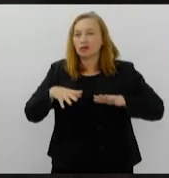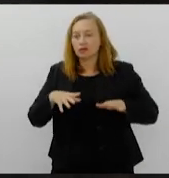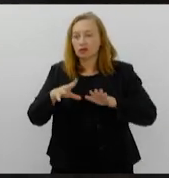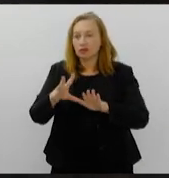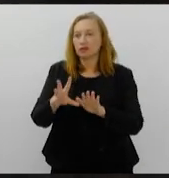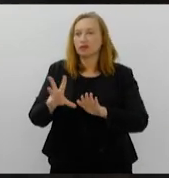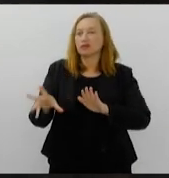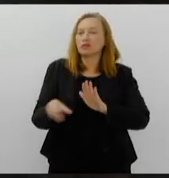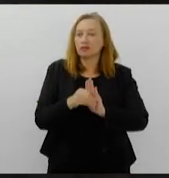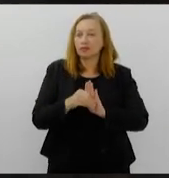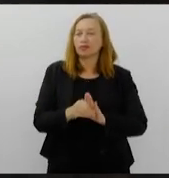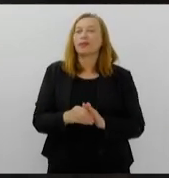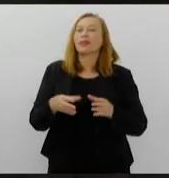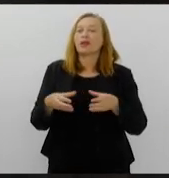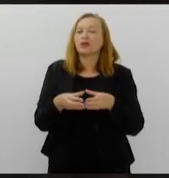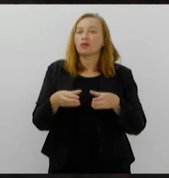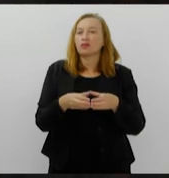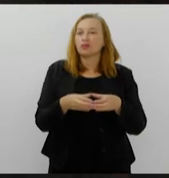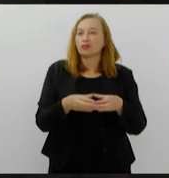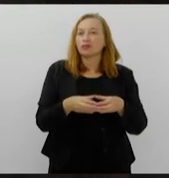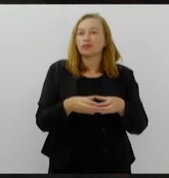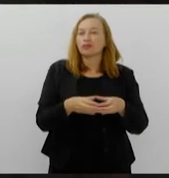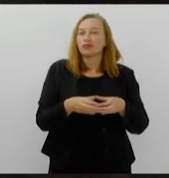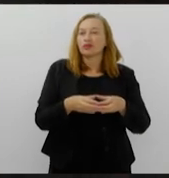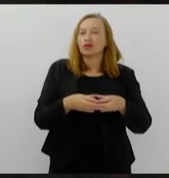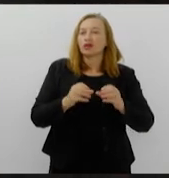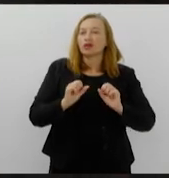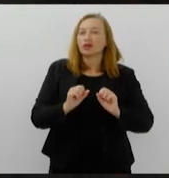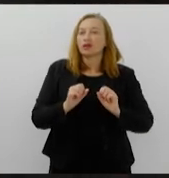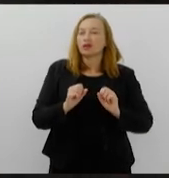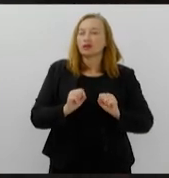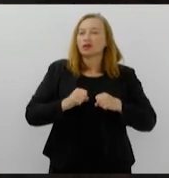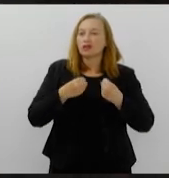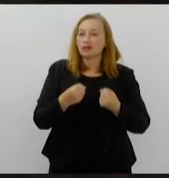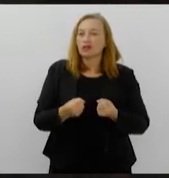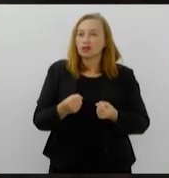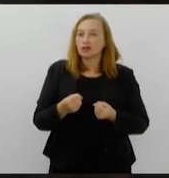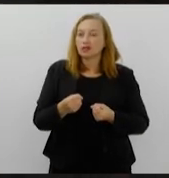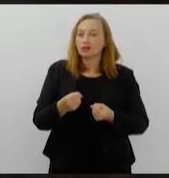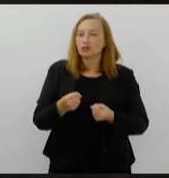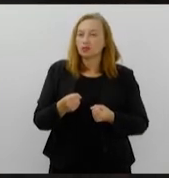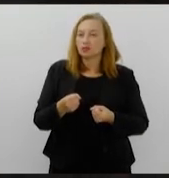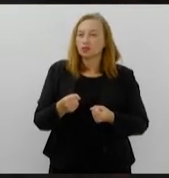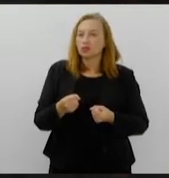emitir parecer pela Comissão de Defesa do Meio Ambiente, deputado Jorge Felipe Neto.